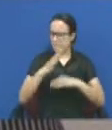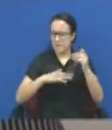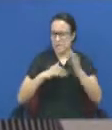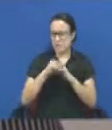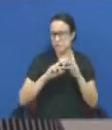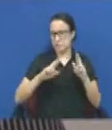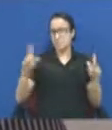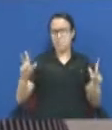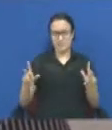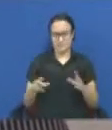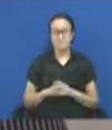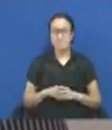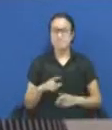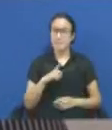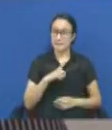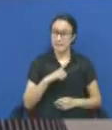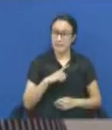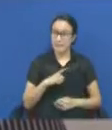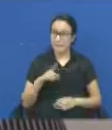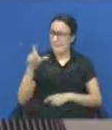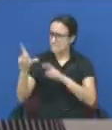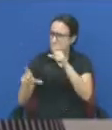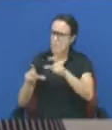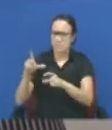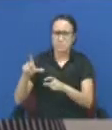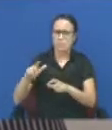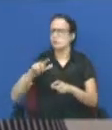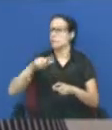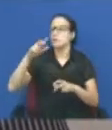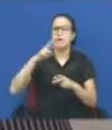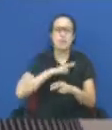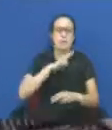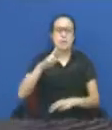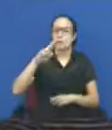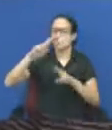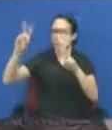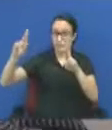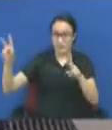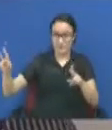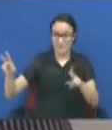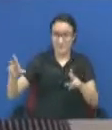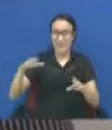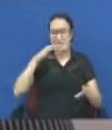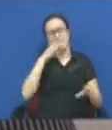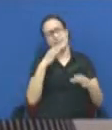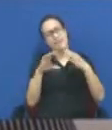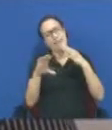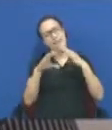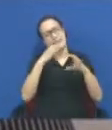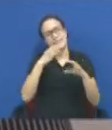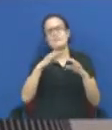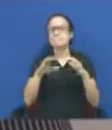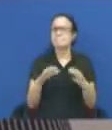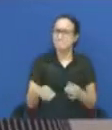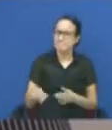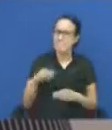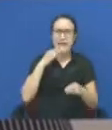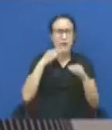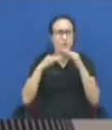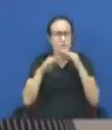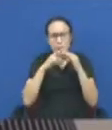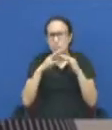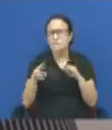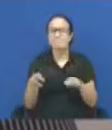de outros credos que cantam as músicas do padre Zezinho. E ele fez música para a criança, fez música para o